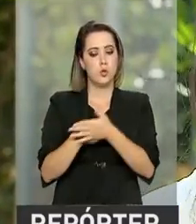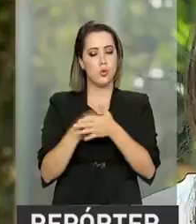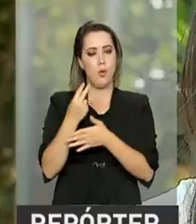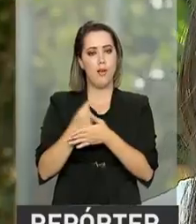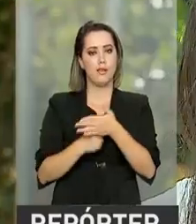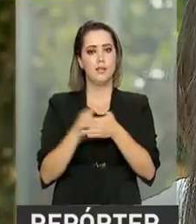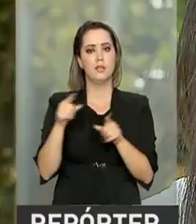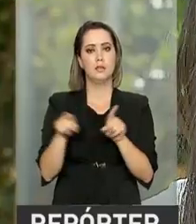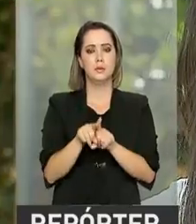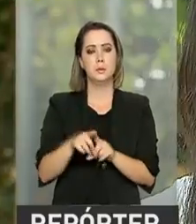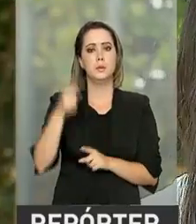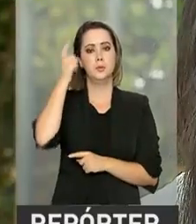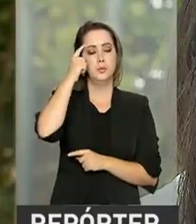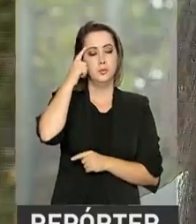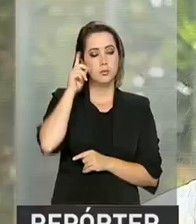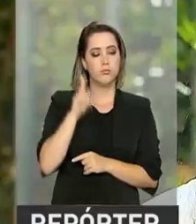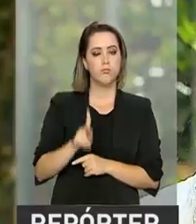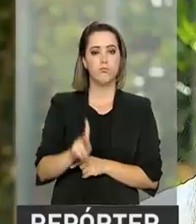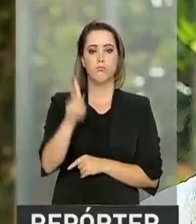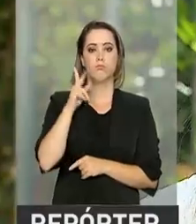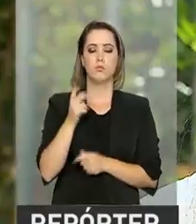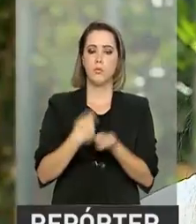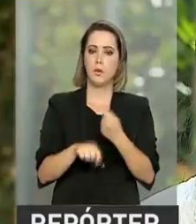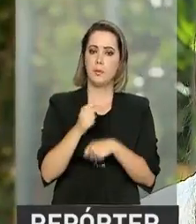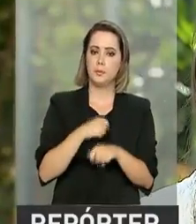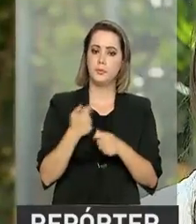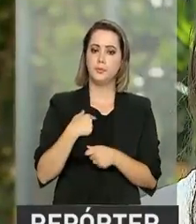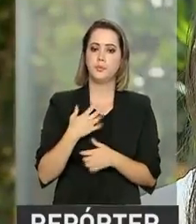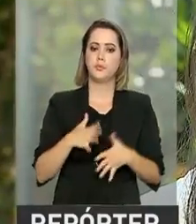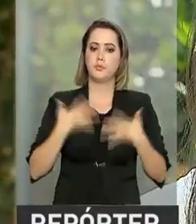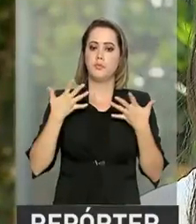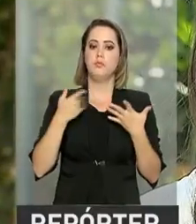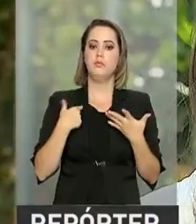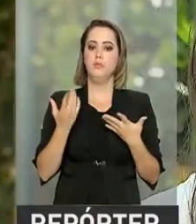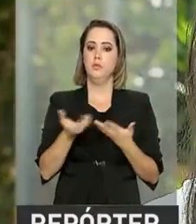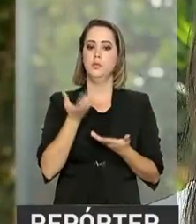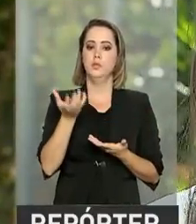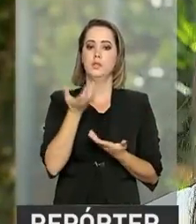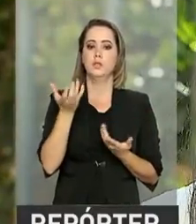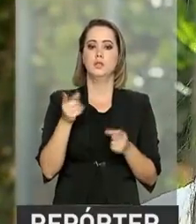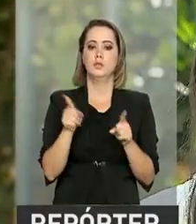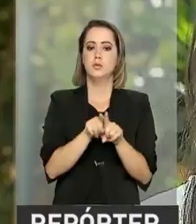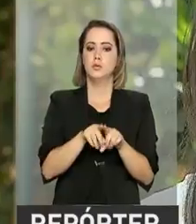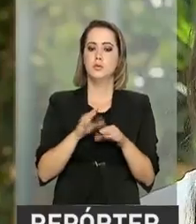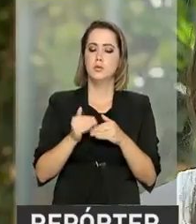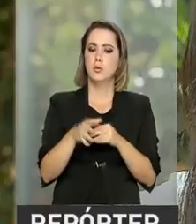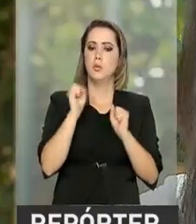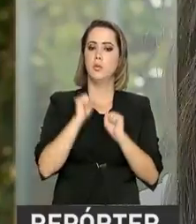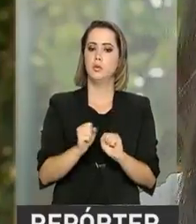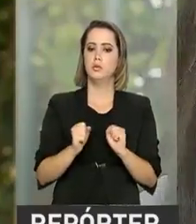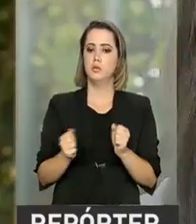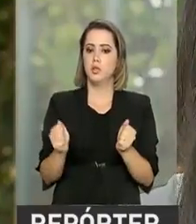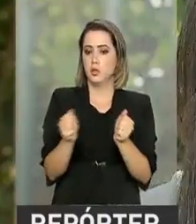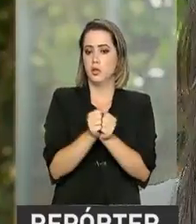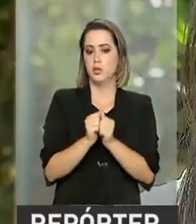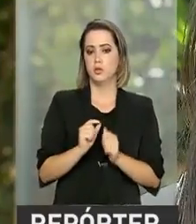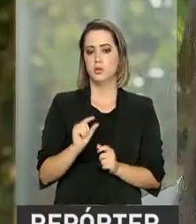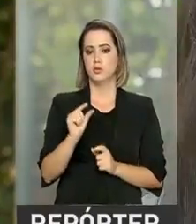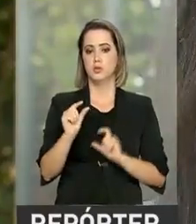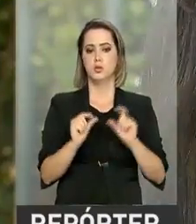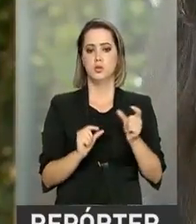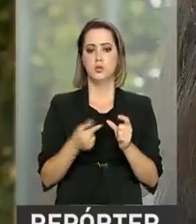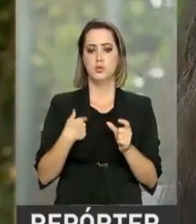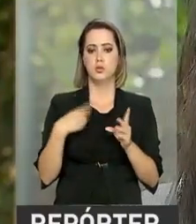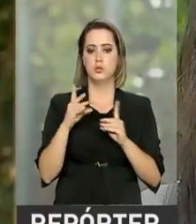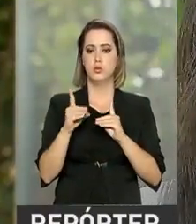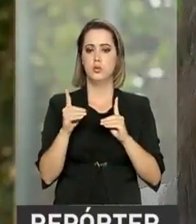mas também tem uma consciência para economizar me despertou a vontade de querer de certa forma poder juntar um pouco de algo